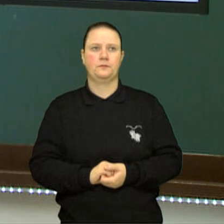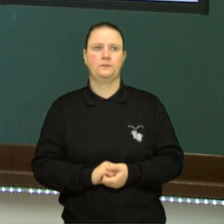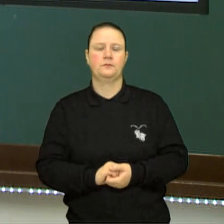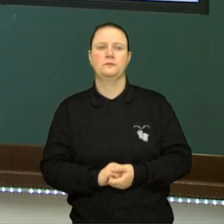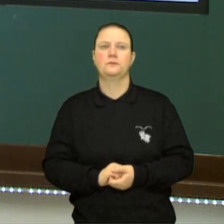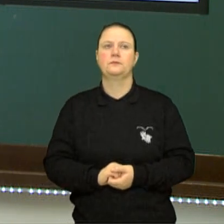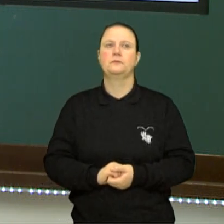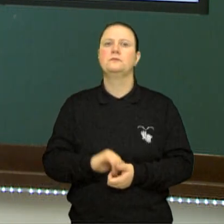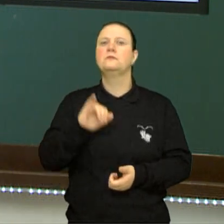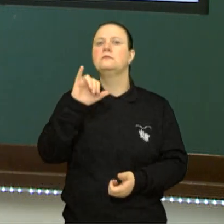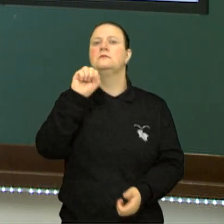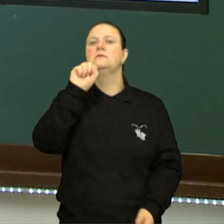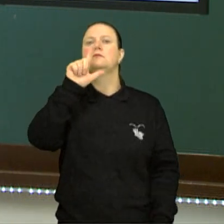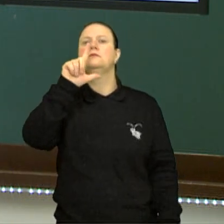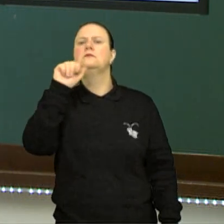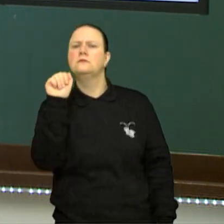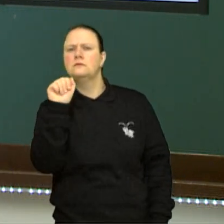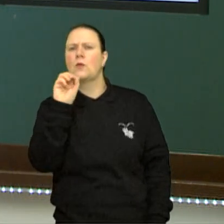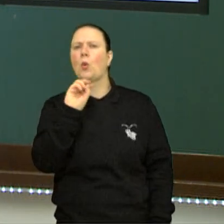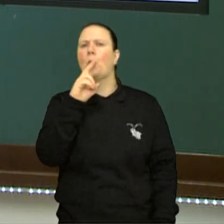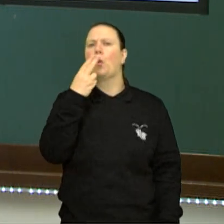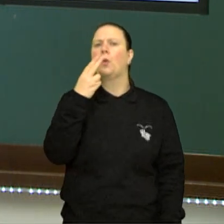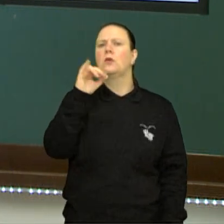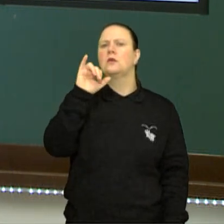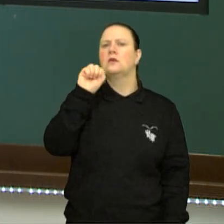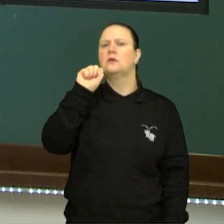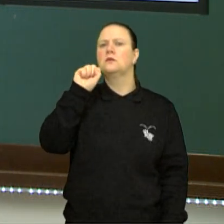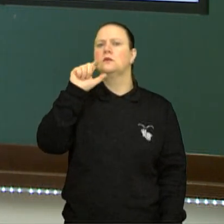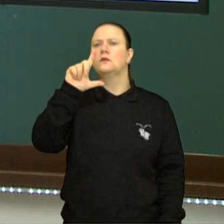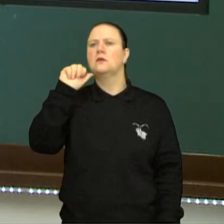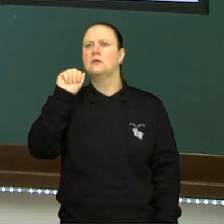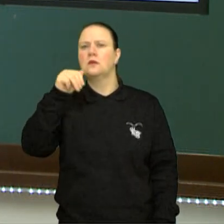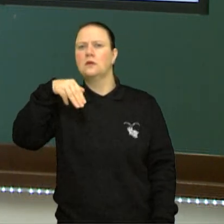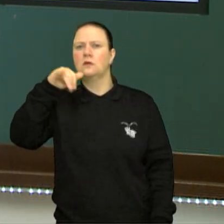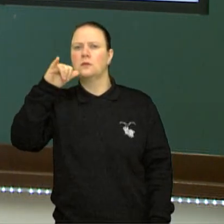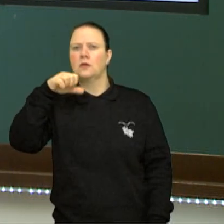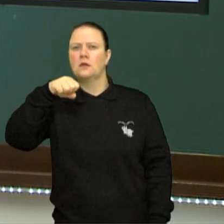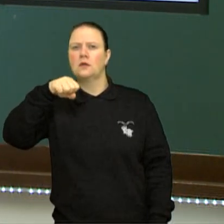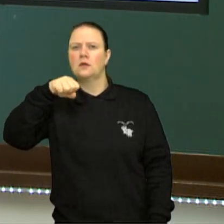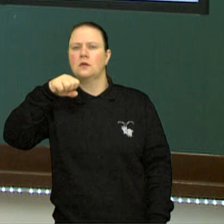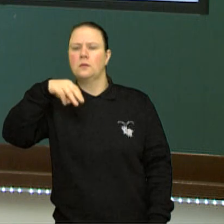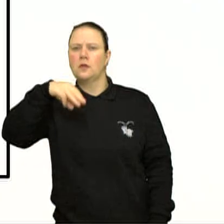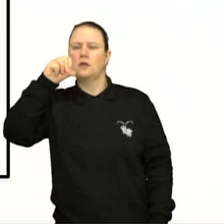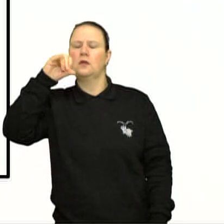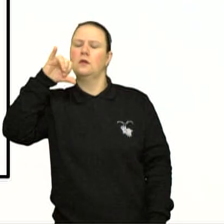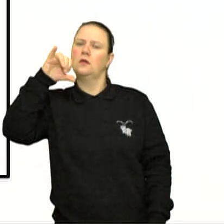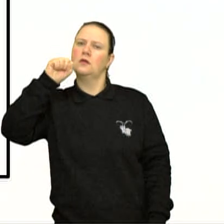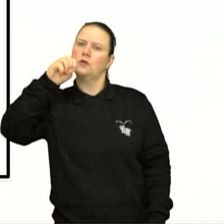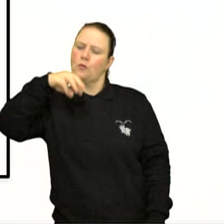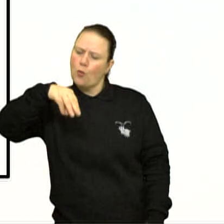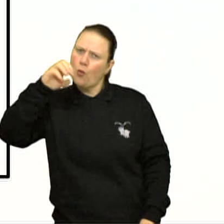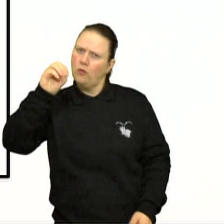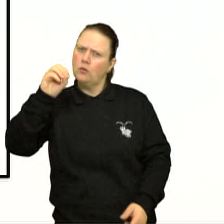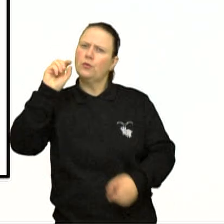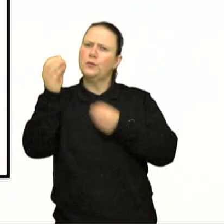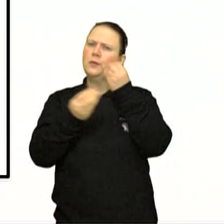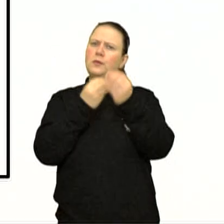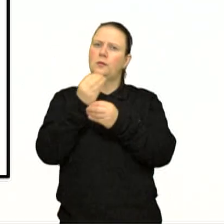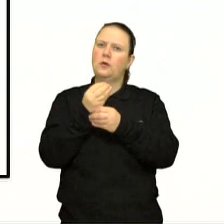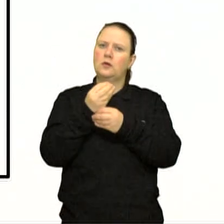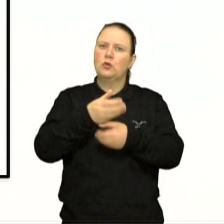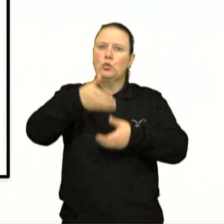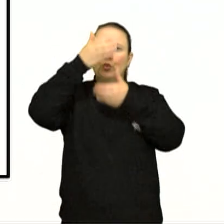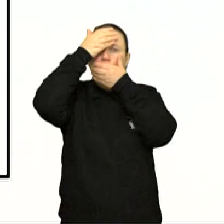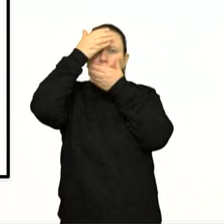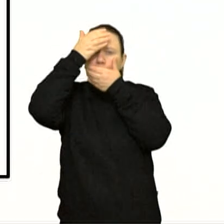Islã ou islamismo, né? Então essa religião, pessoal, ela é criada pelo Maomé e é chamada de Islã ou islamismo. Então ou é a religião